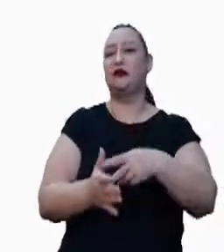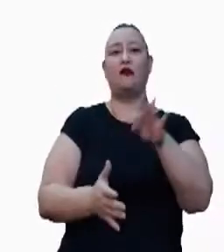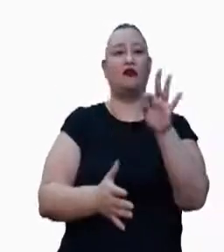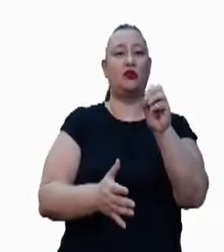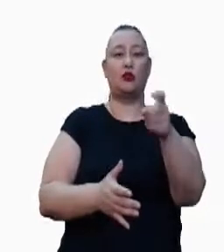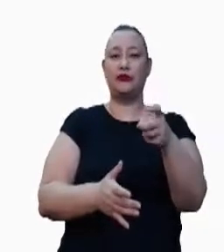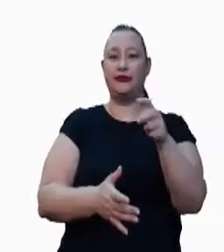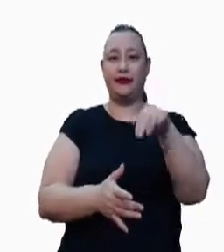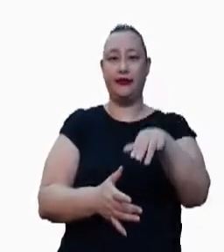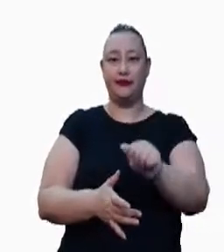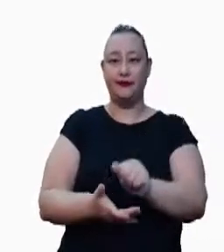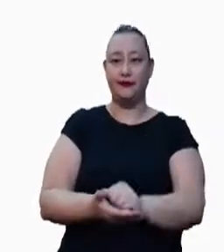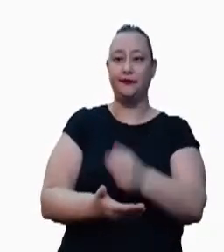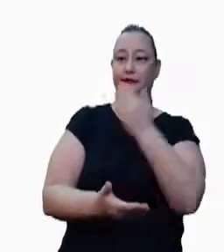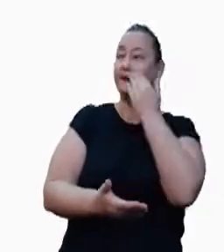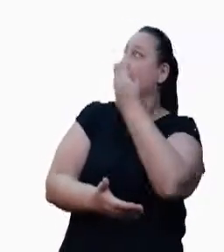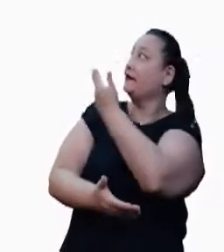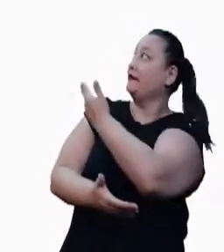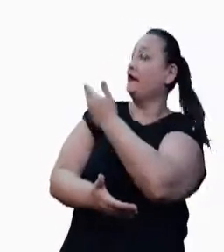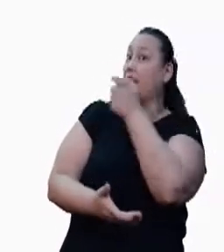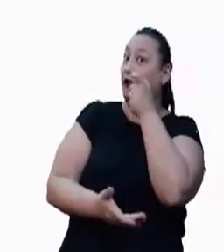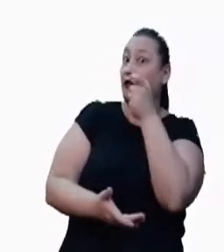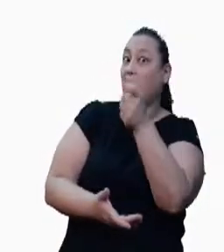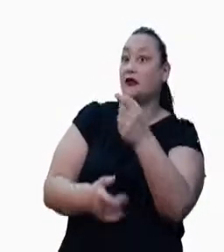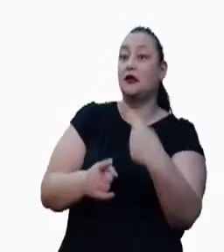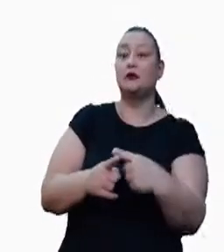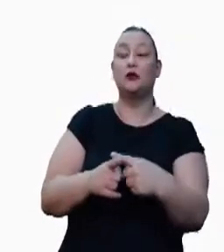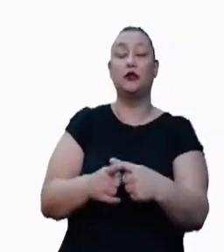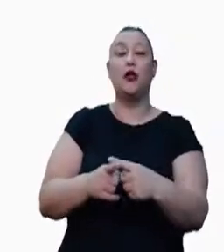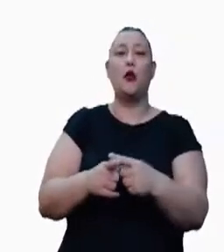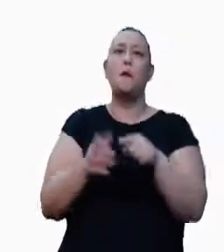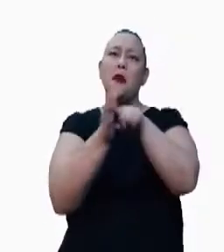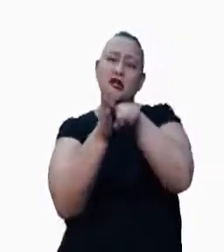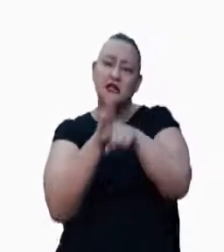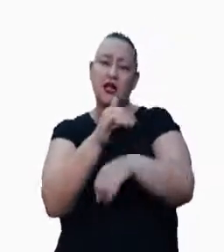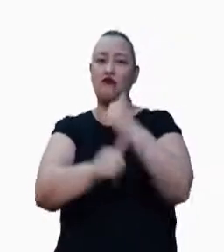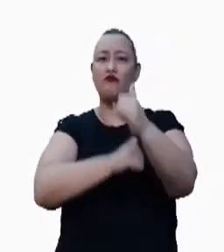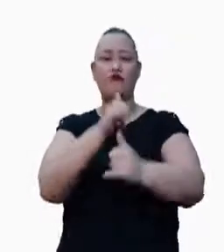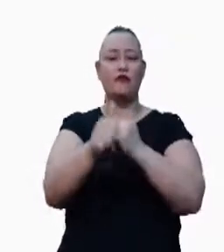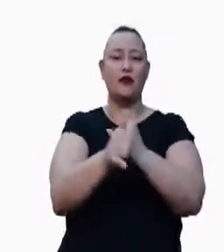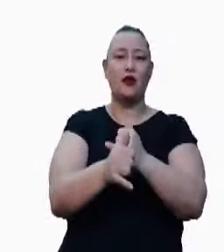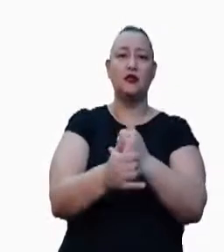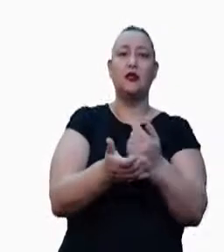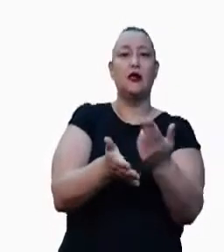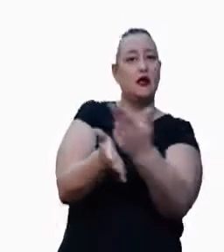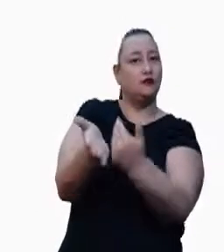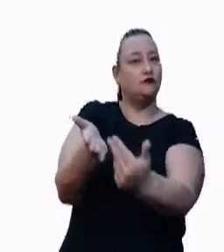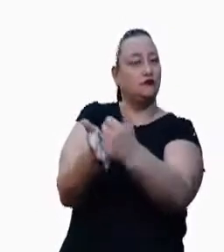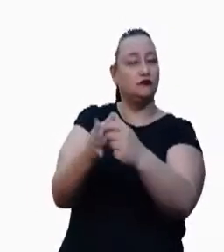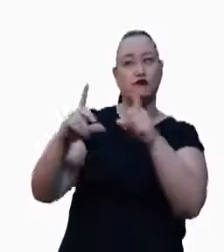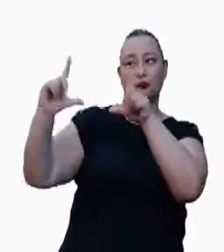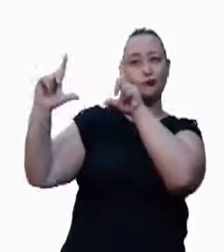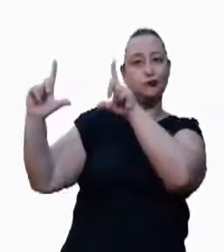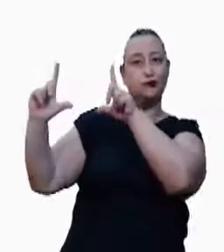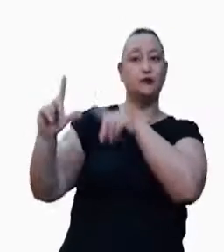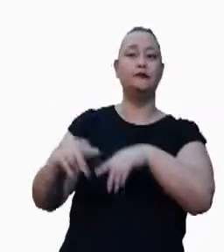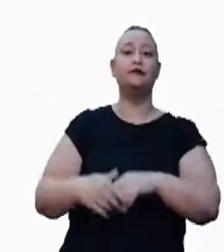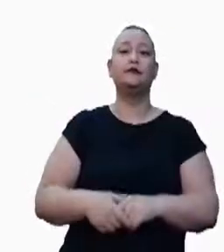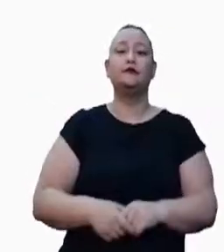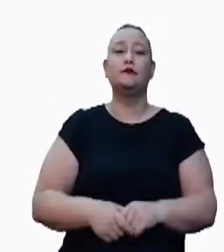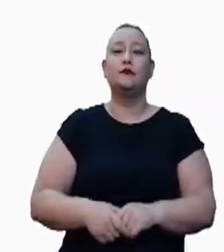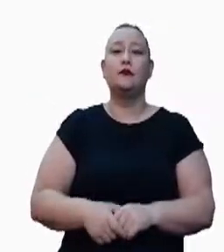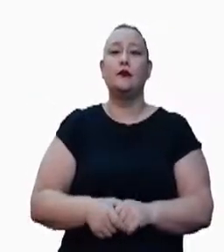que é uma toxina. E foi muito interessante que eu achei na internet essa figura que